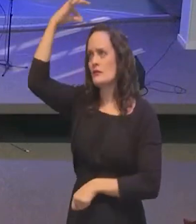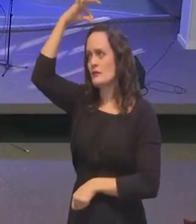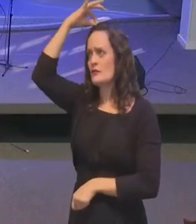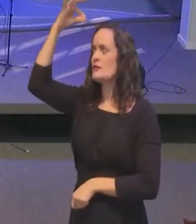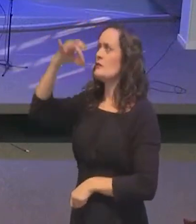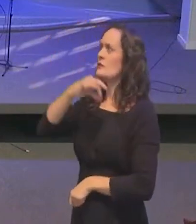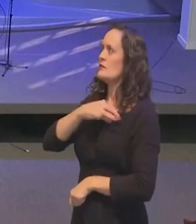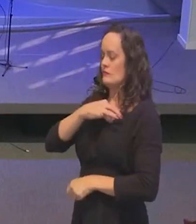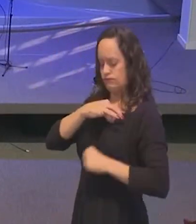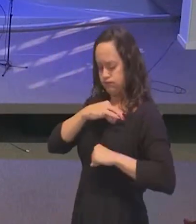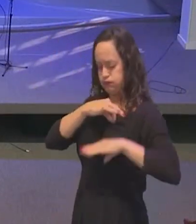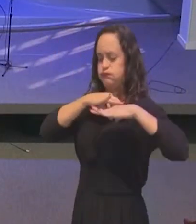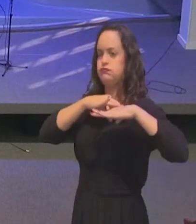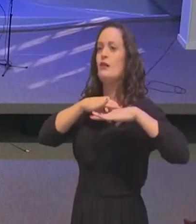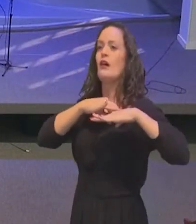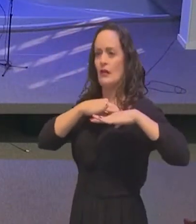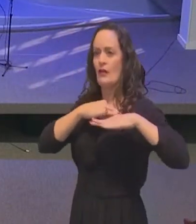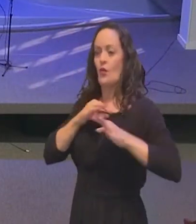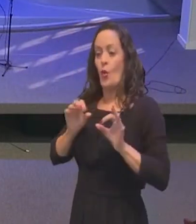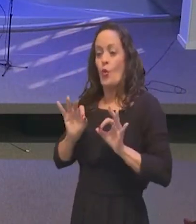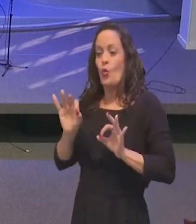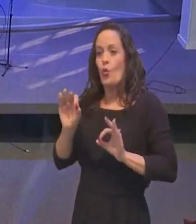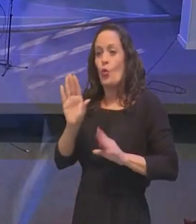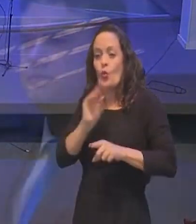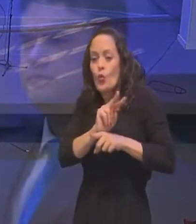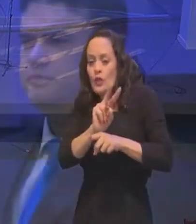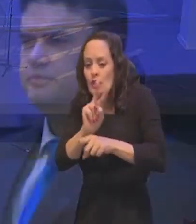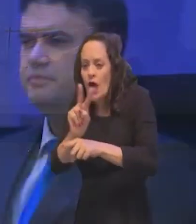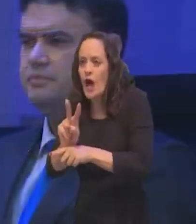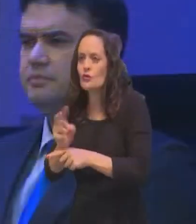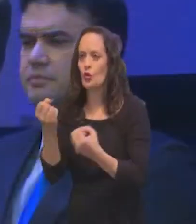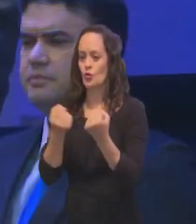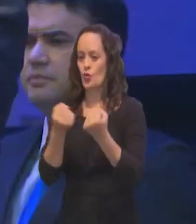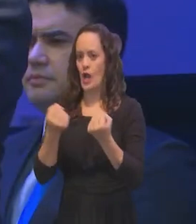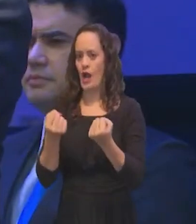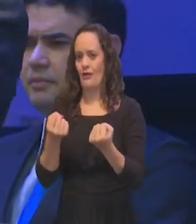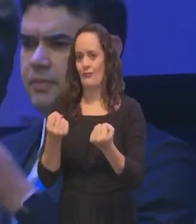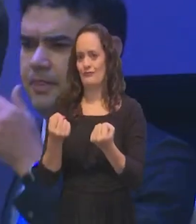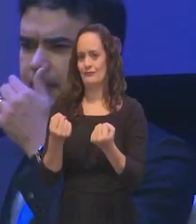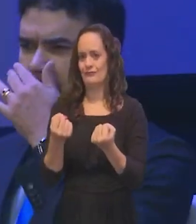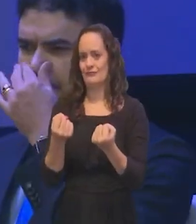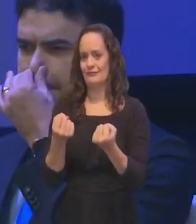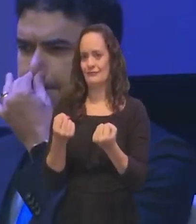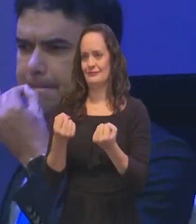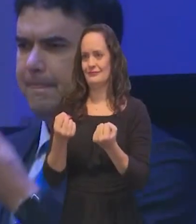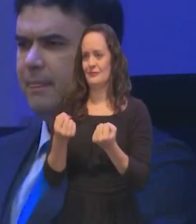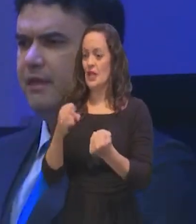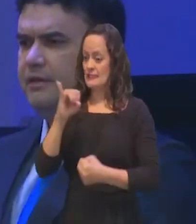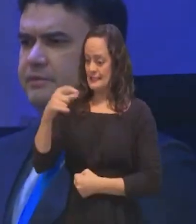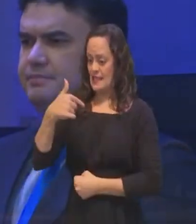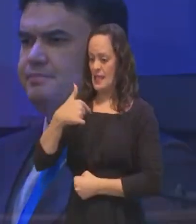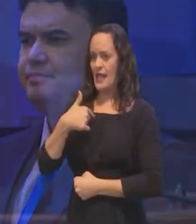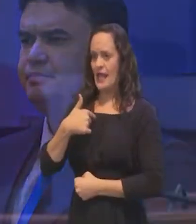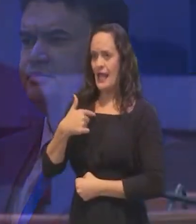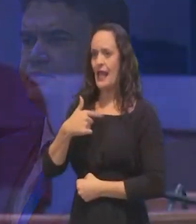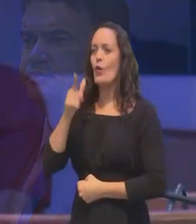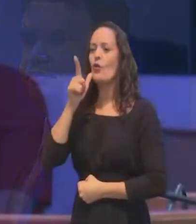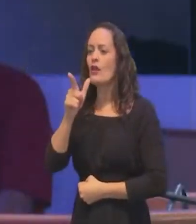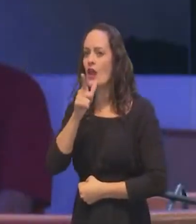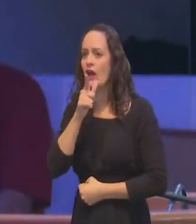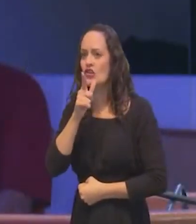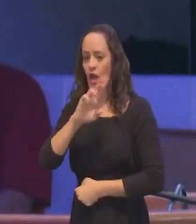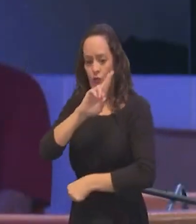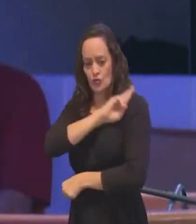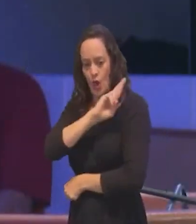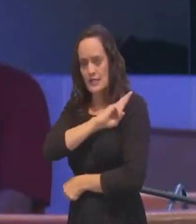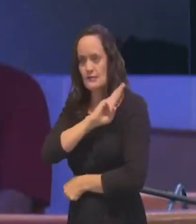cheio do Espírito Santo, cuidando dos carros da igreja. Se eu estou trabalhando na cantina vendendo um pastel, eu